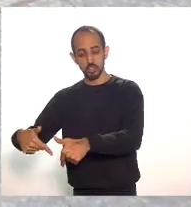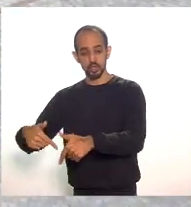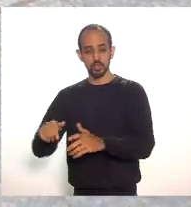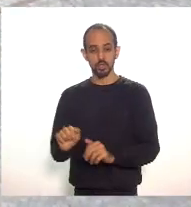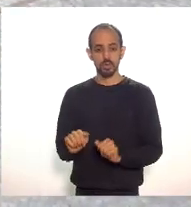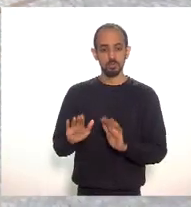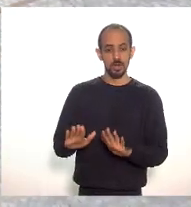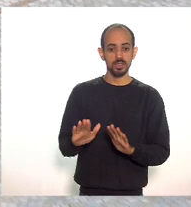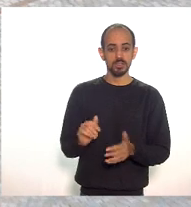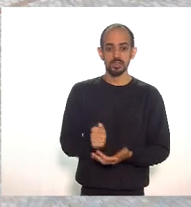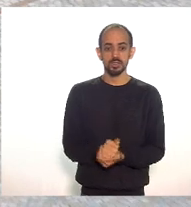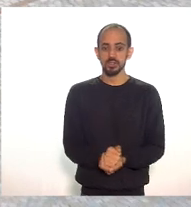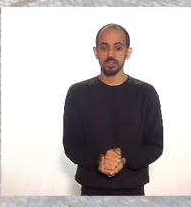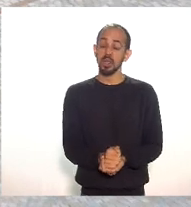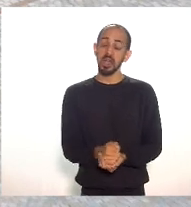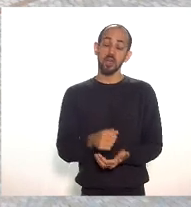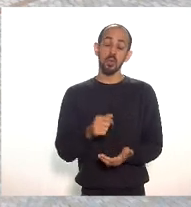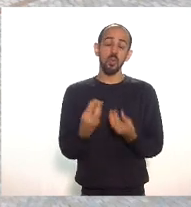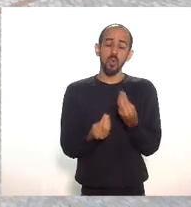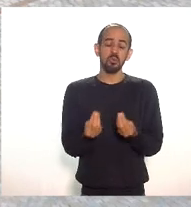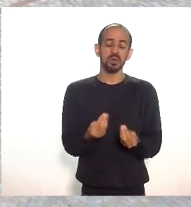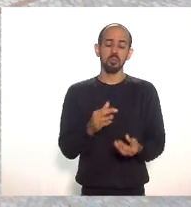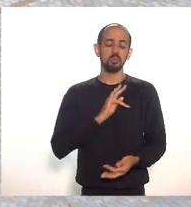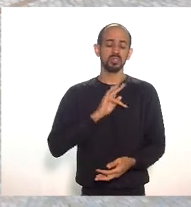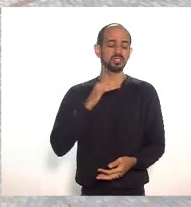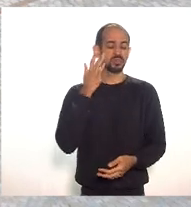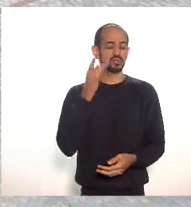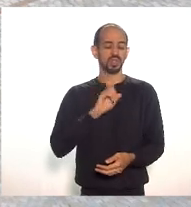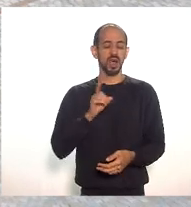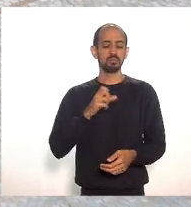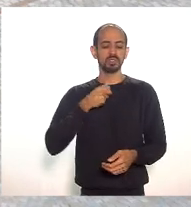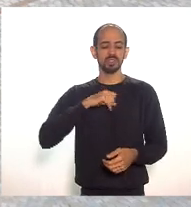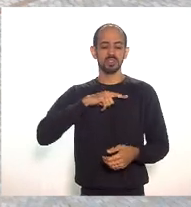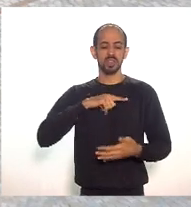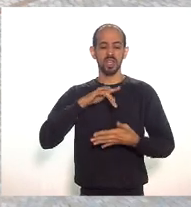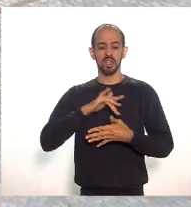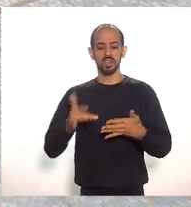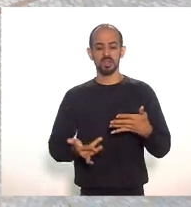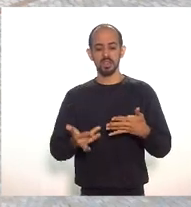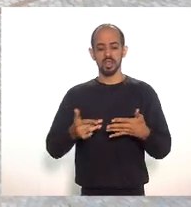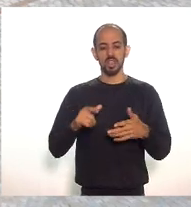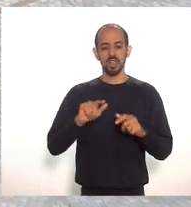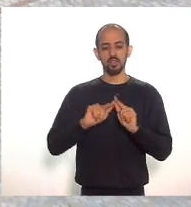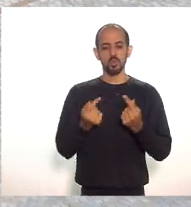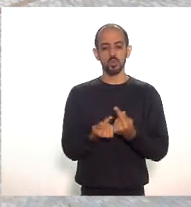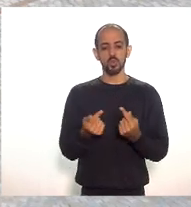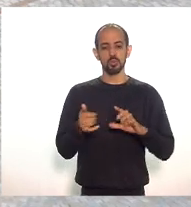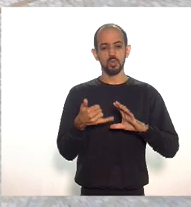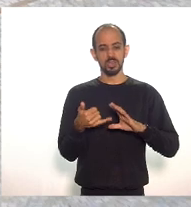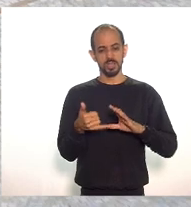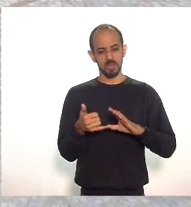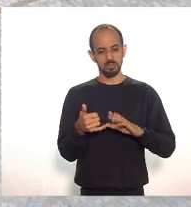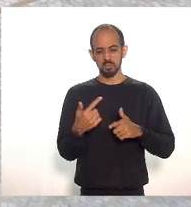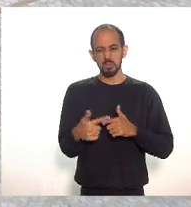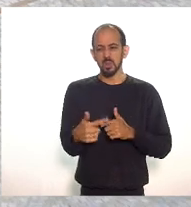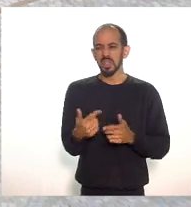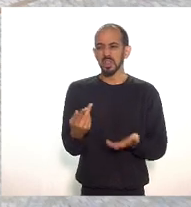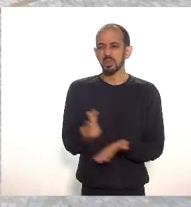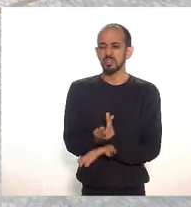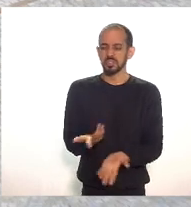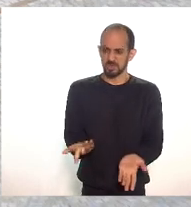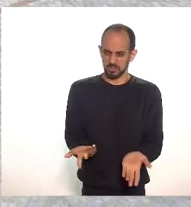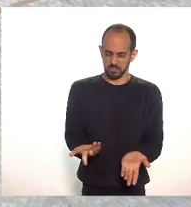toma conhecimento se tava nas redes sociais se tinha cartazes você tava no grupo do WhatsApp estou infelizmente isso aconteceu